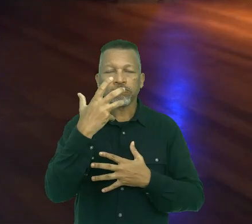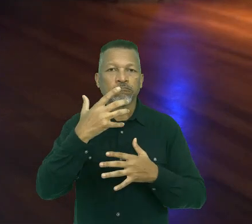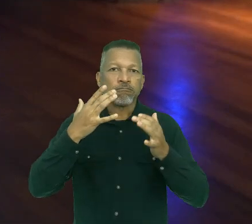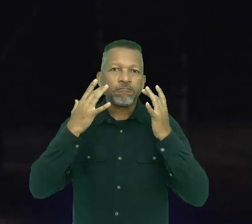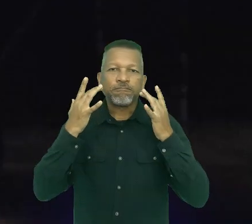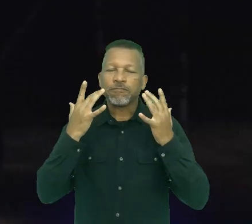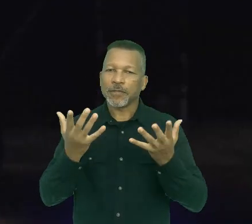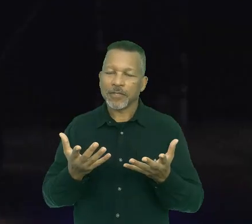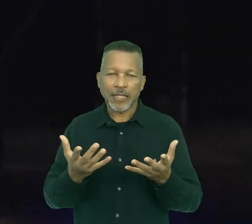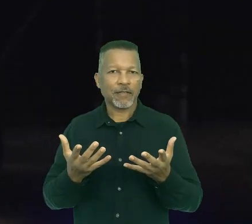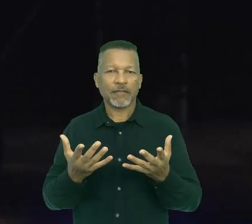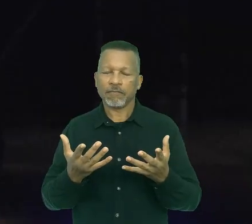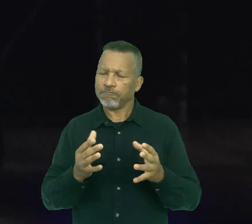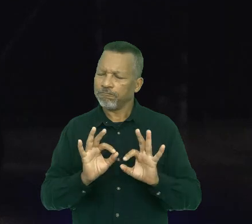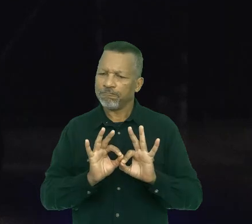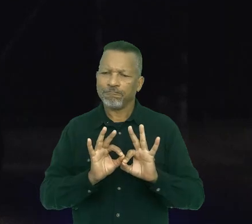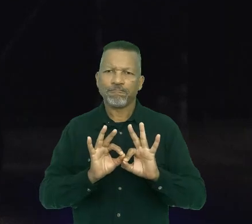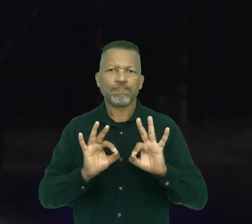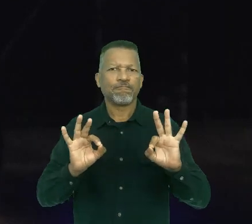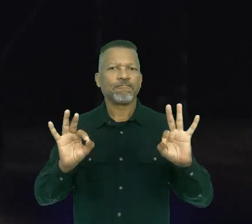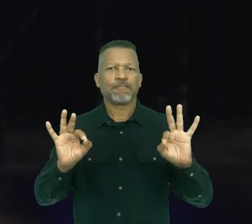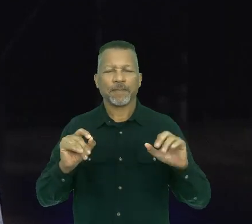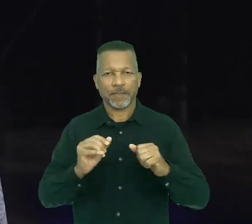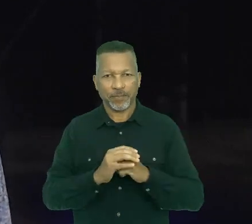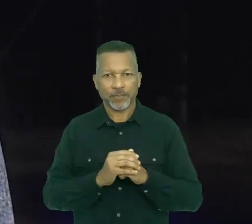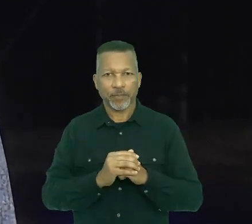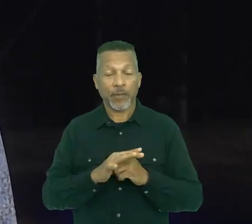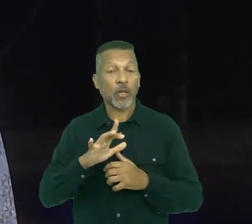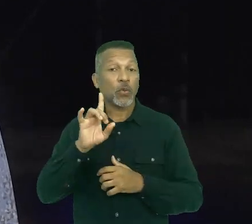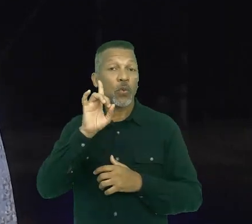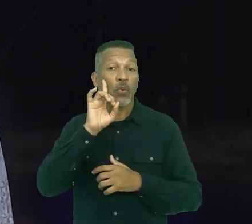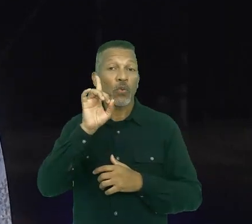foi incrível. Um dia,